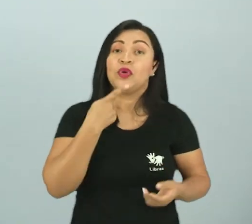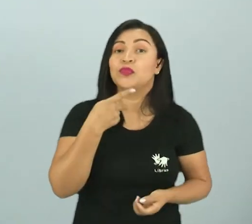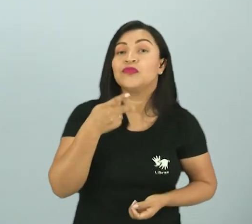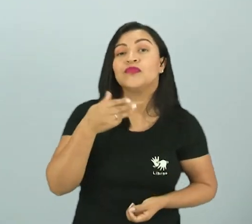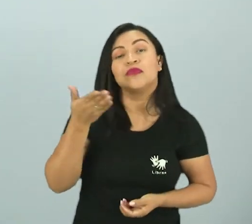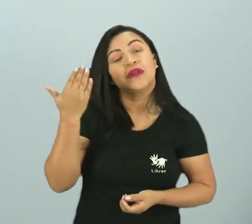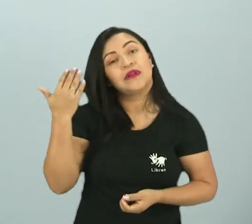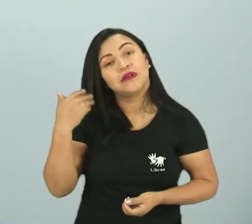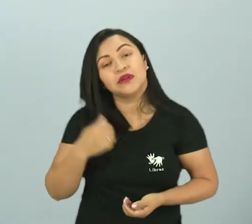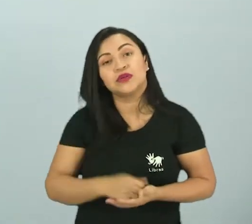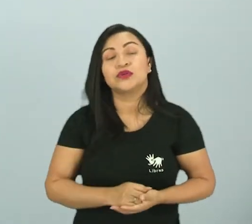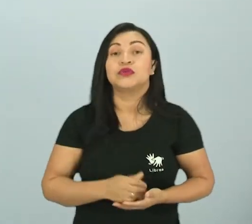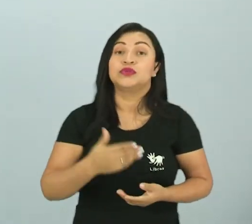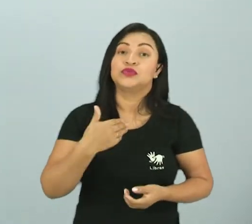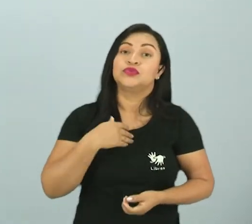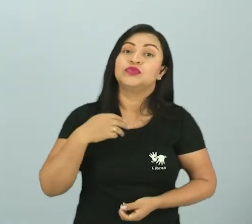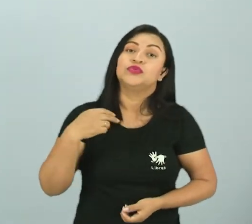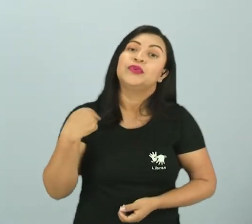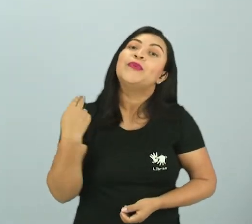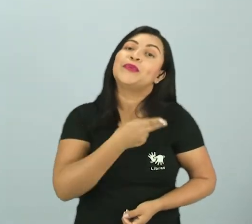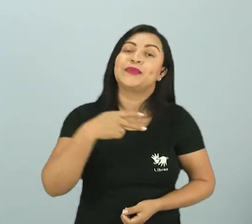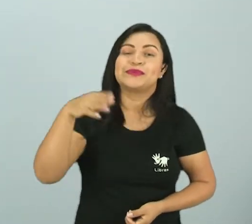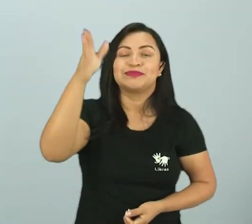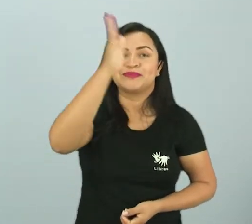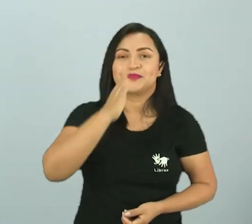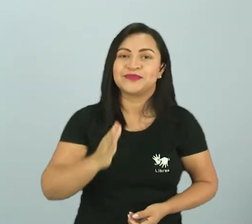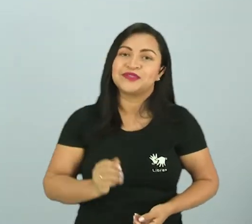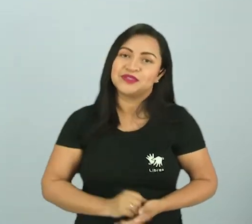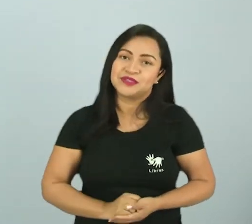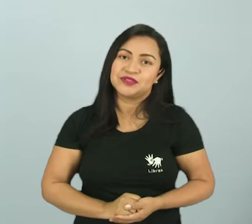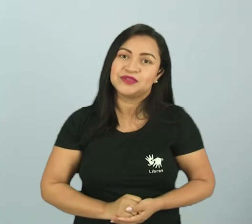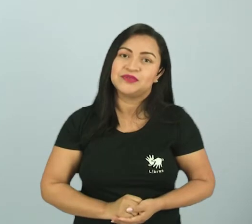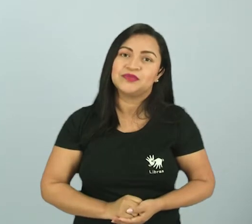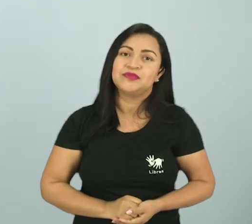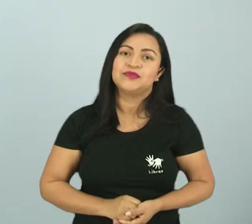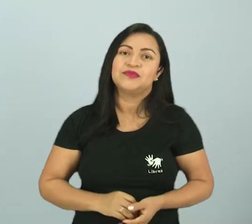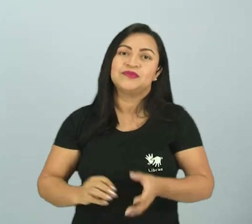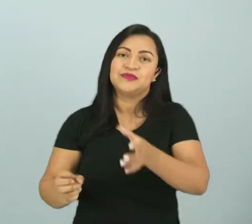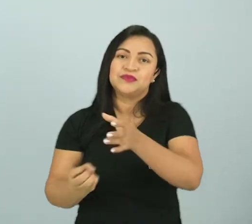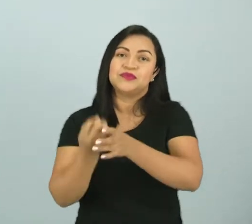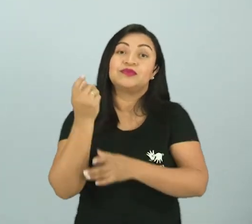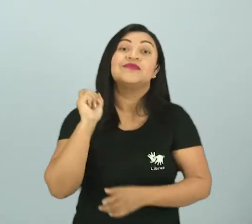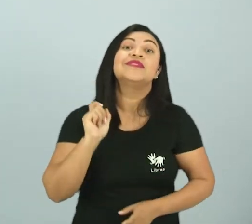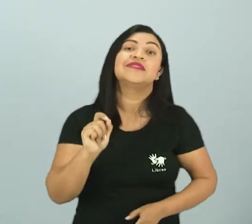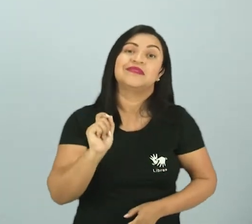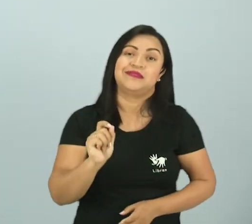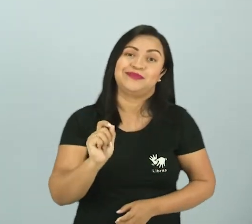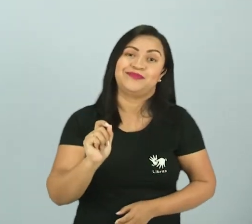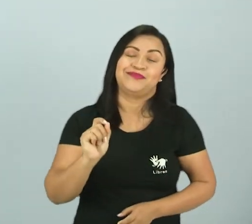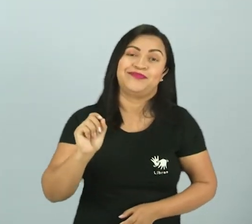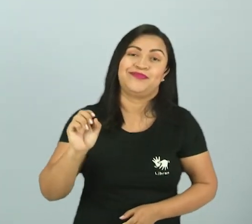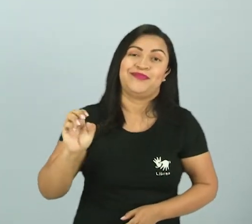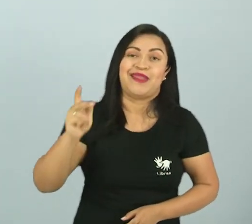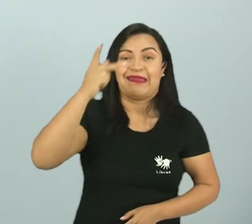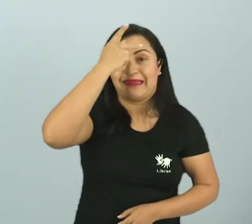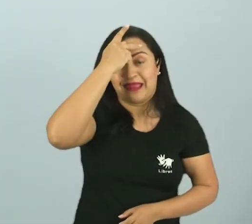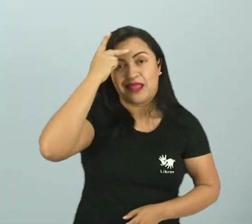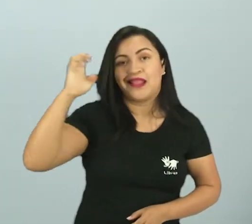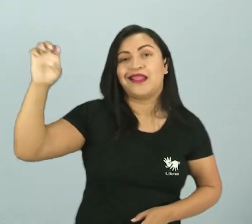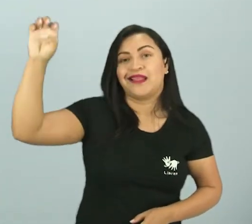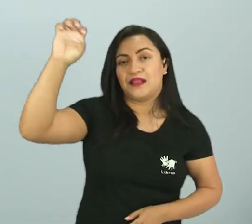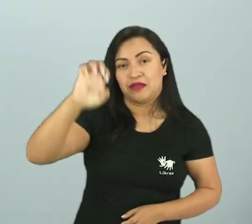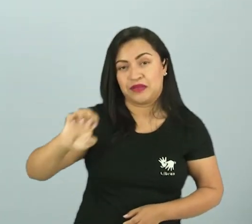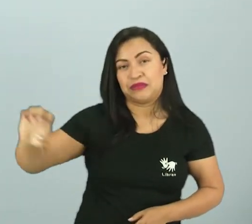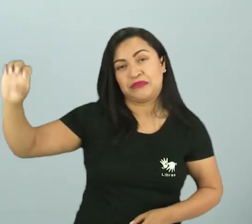país, o nosso Brasil, ele é originado por quem, Pelos europeus, que são os povos